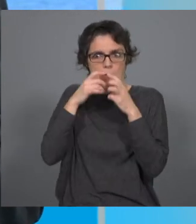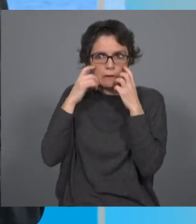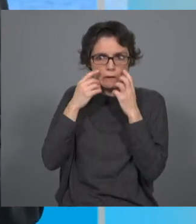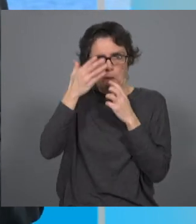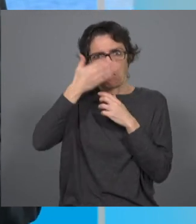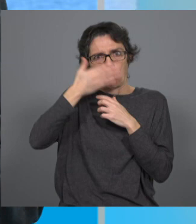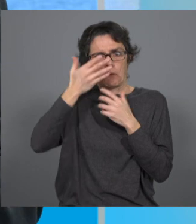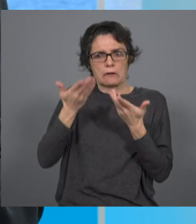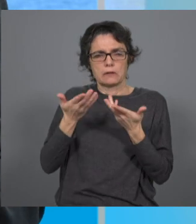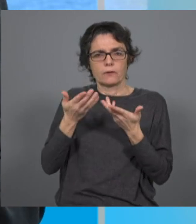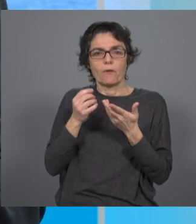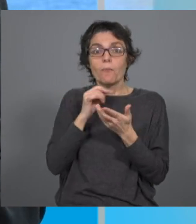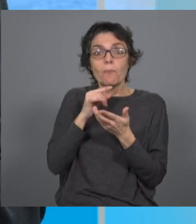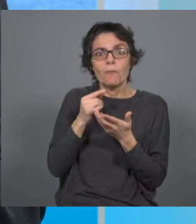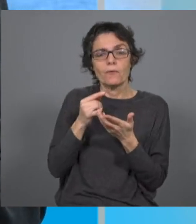superado